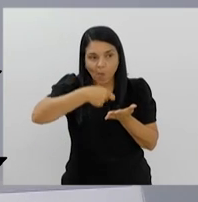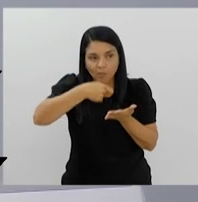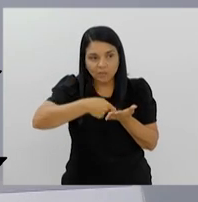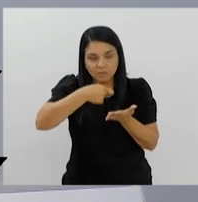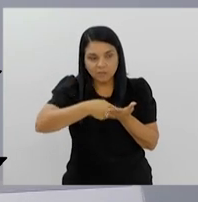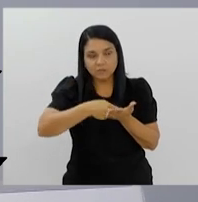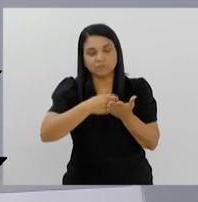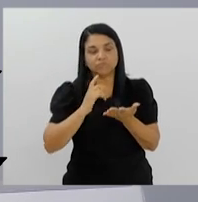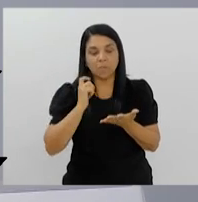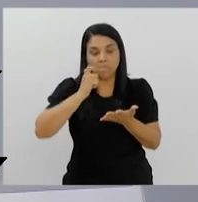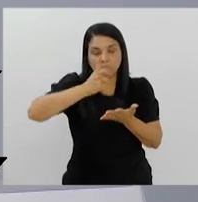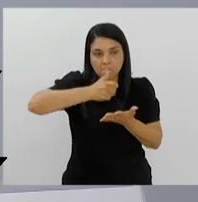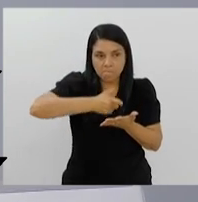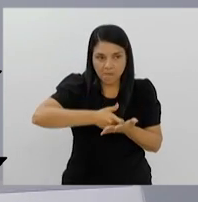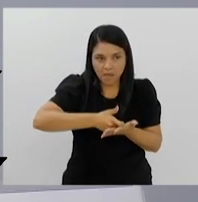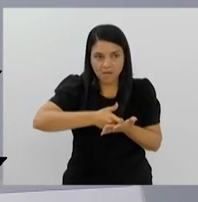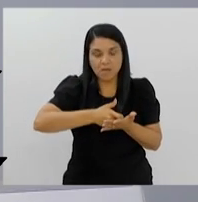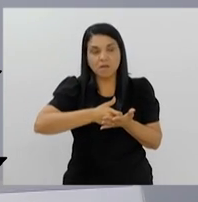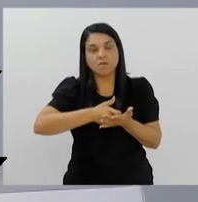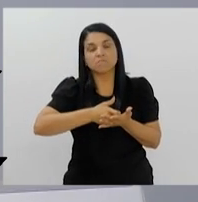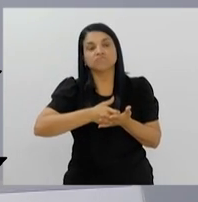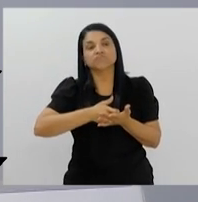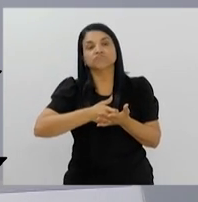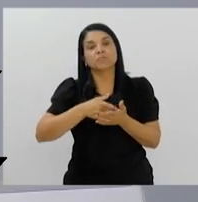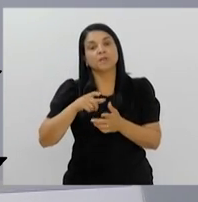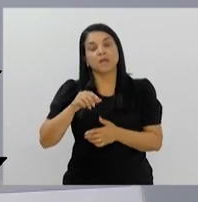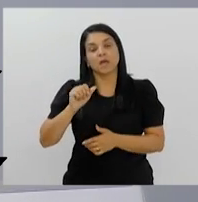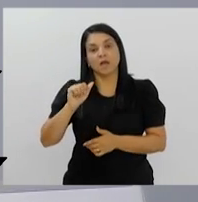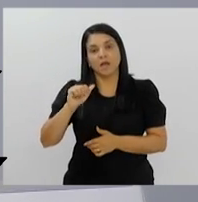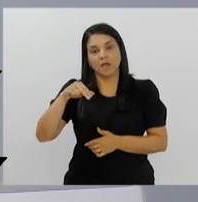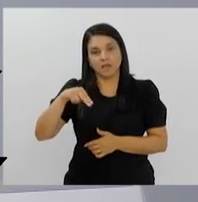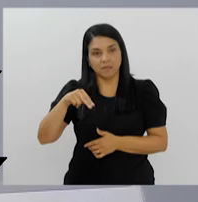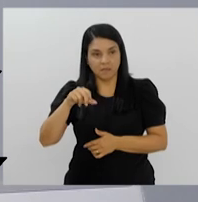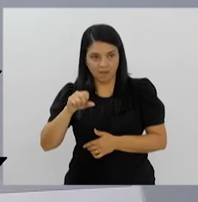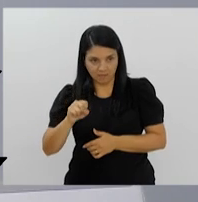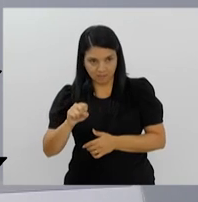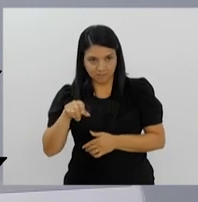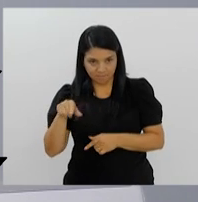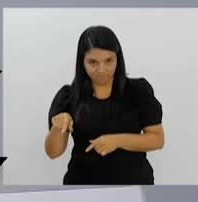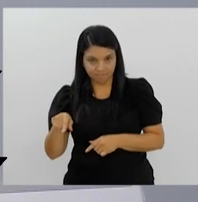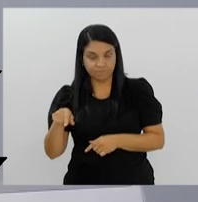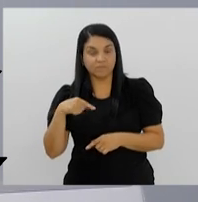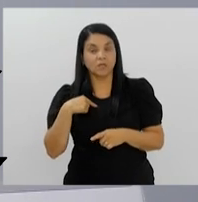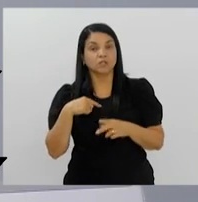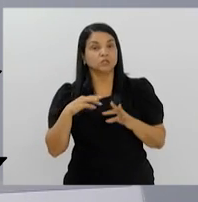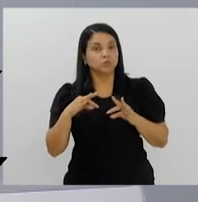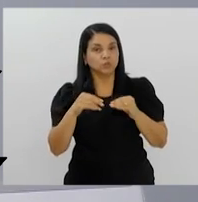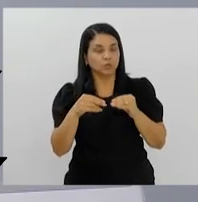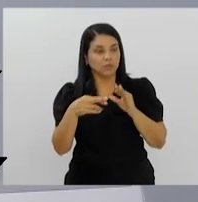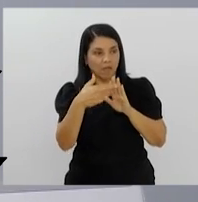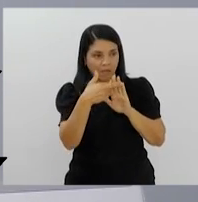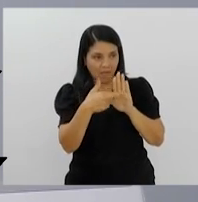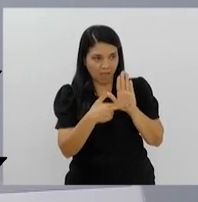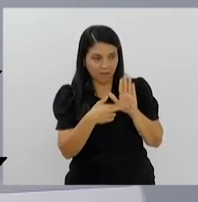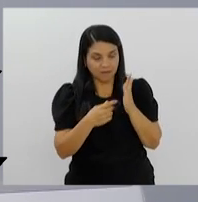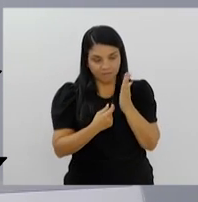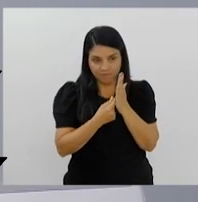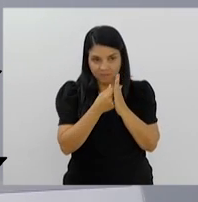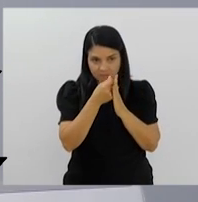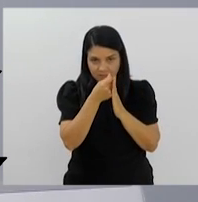financeiras impostas pela Agência Nacional de saúde suplementar portanto toda obrigação regular tá